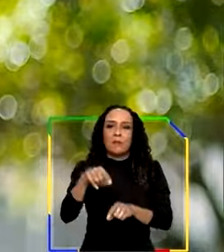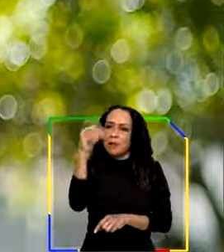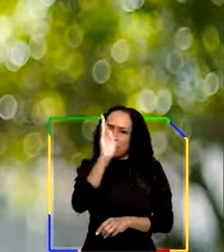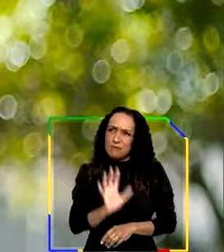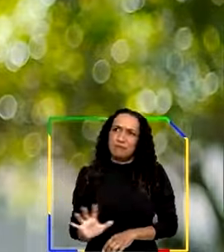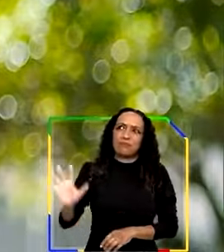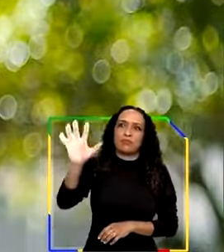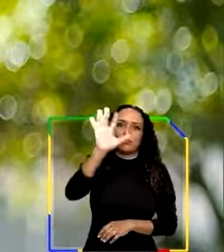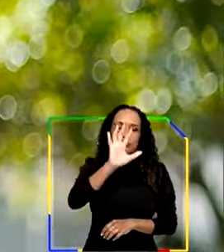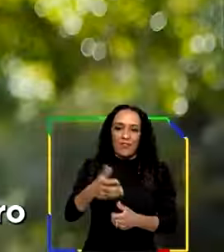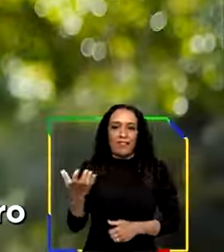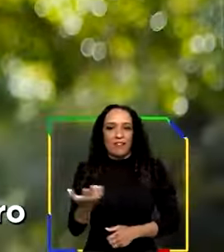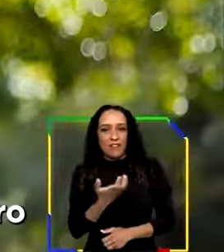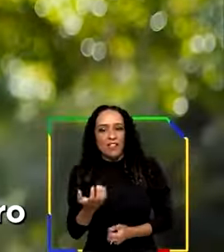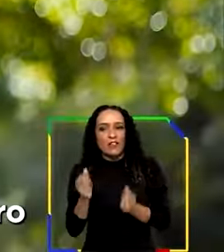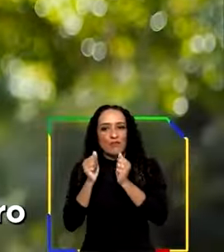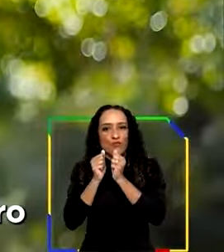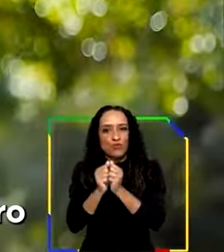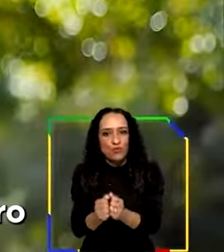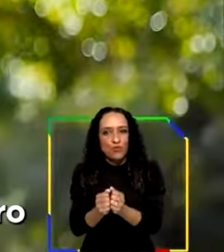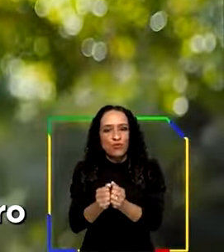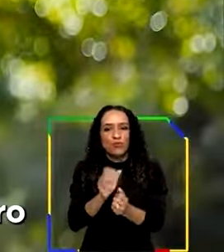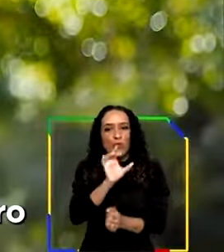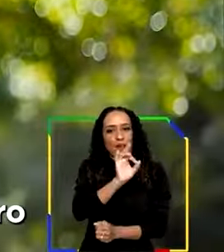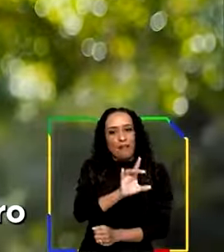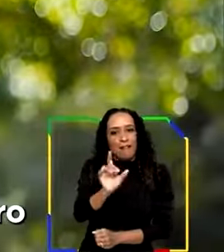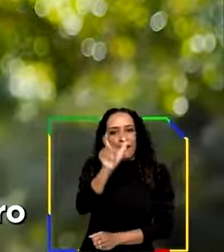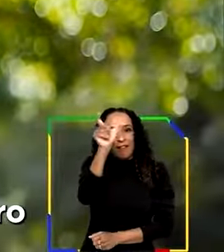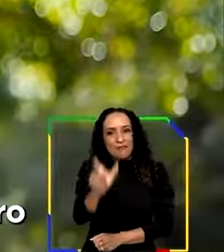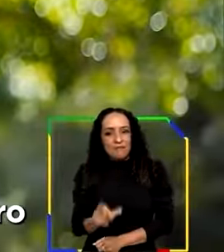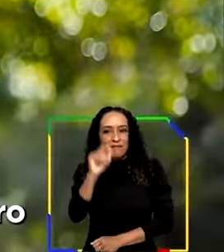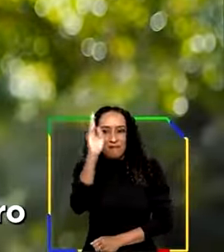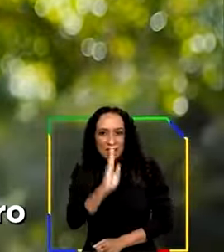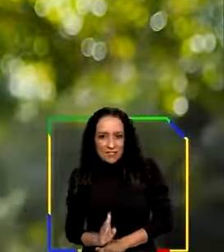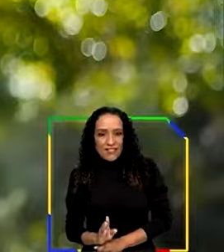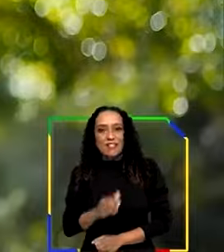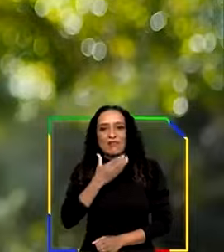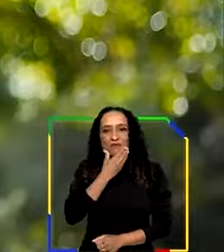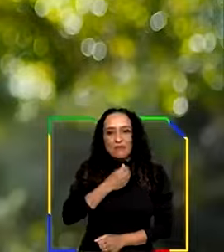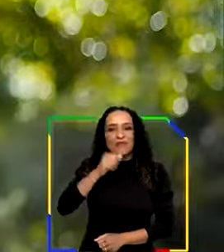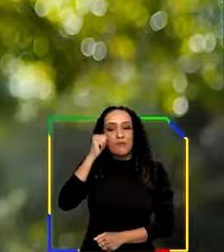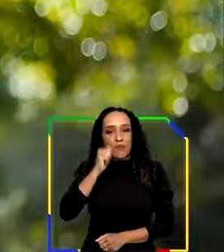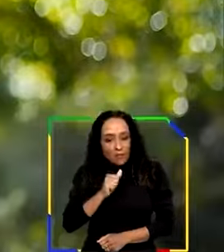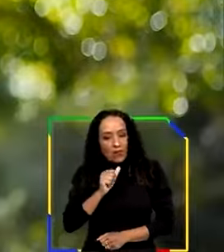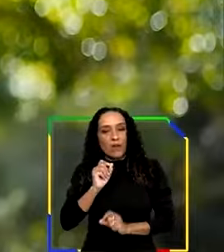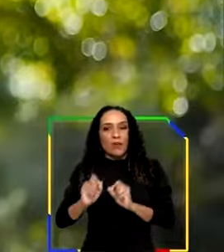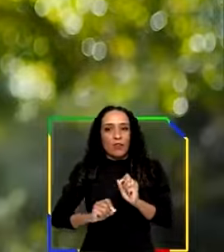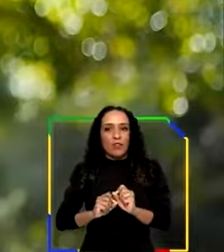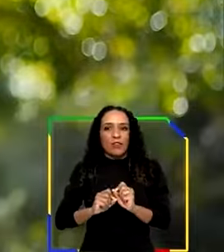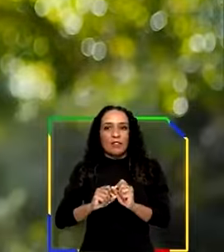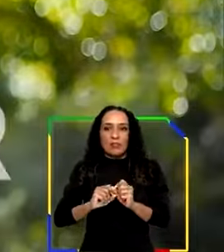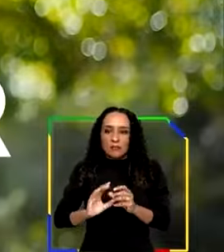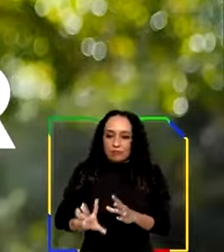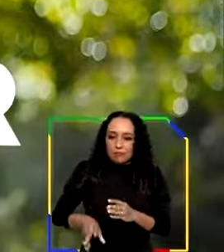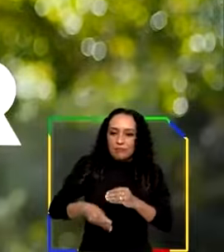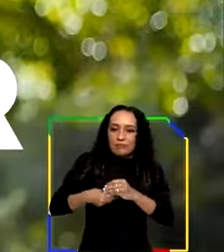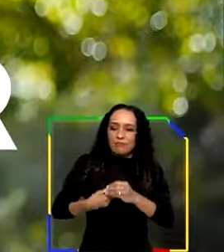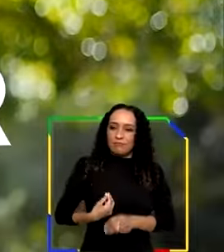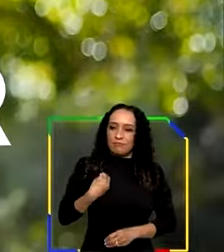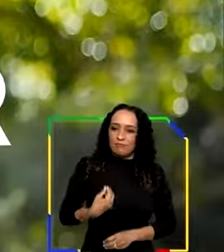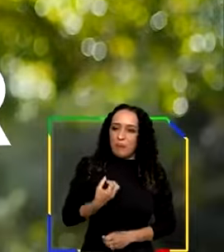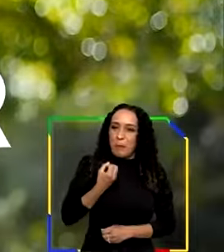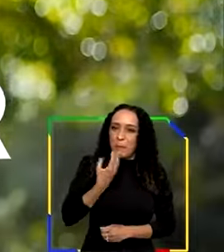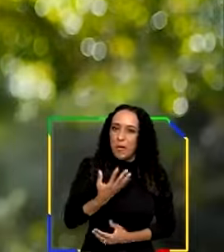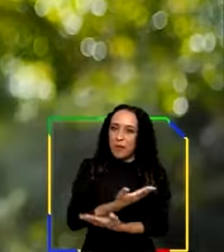pelo país afora. Queremos, juntamente com cada brasileiro e cada brasileira, construir um bem